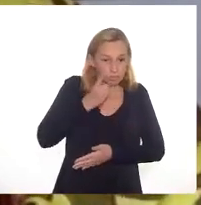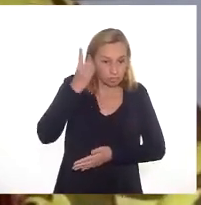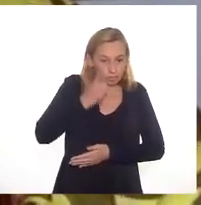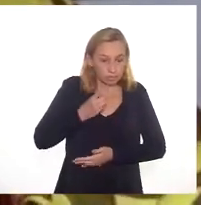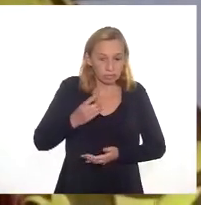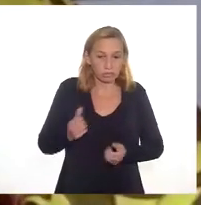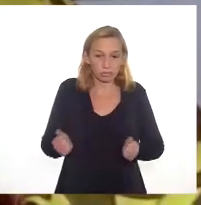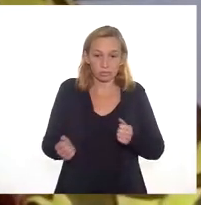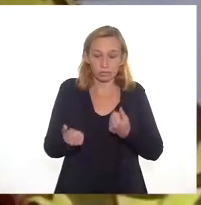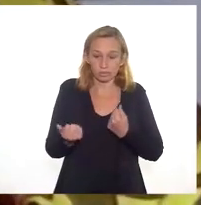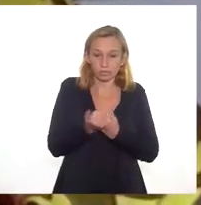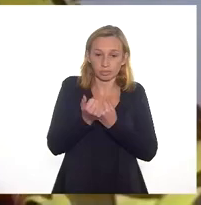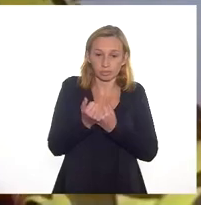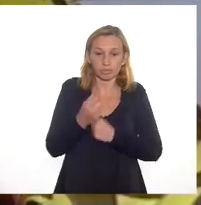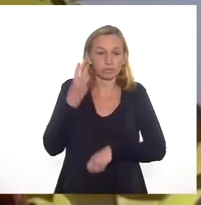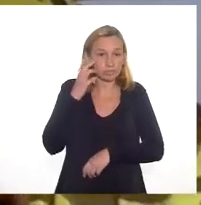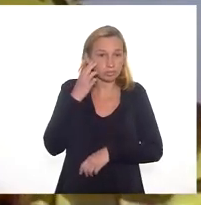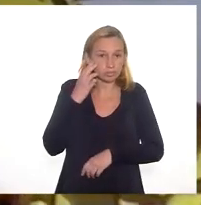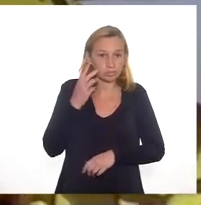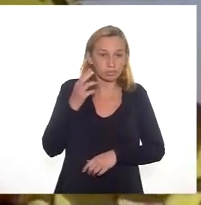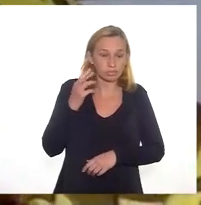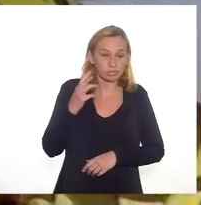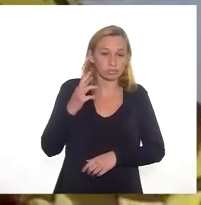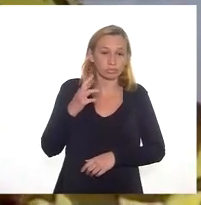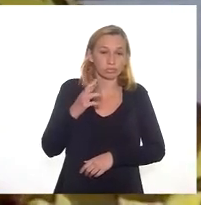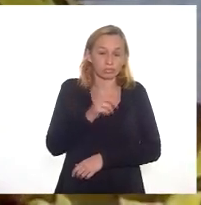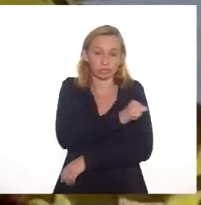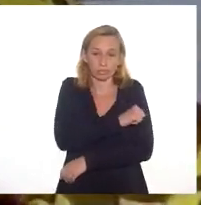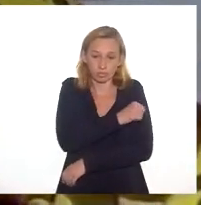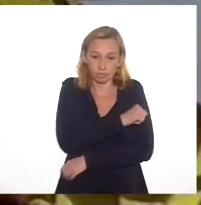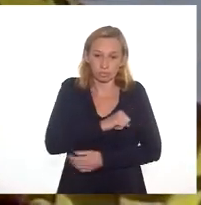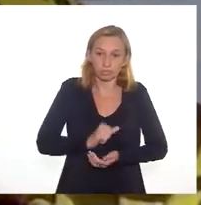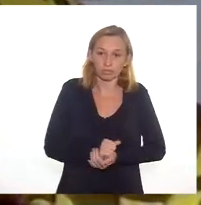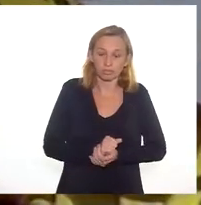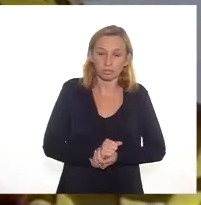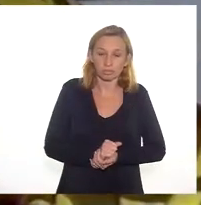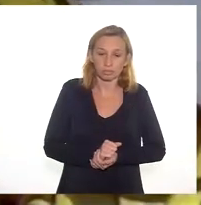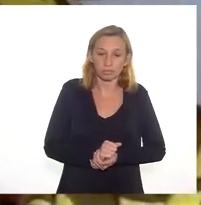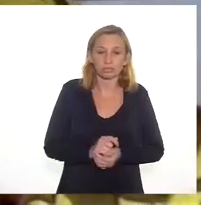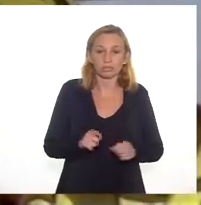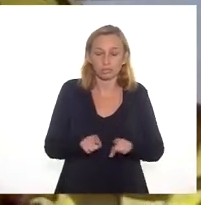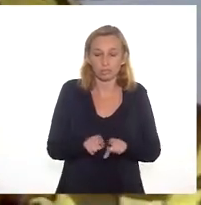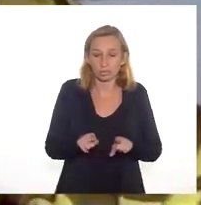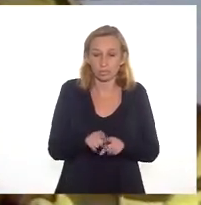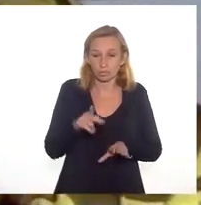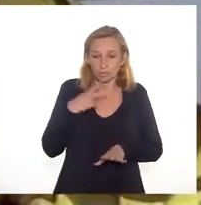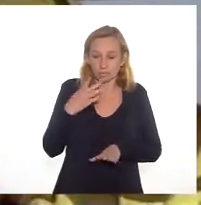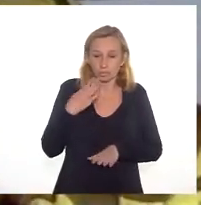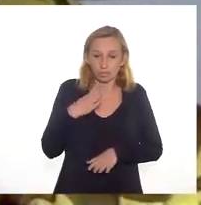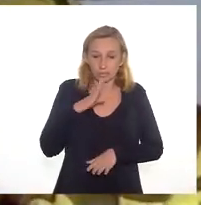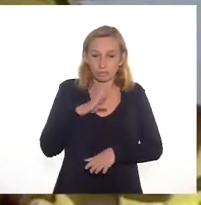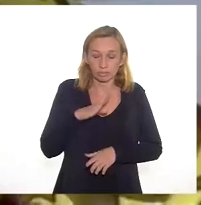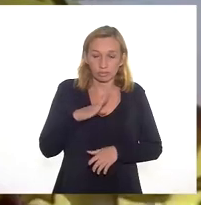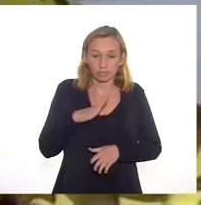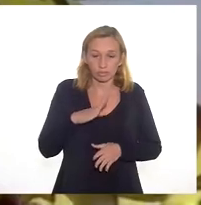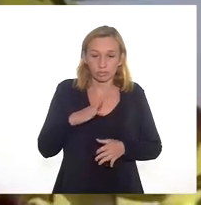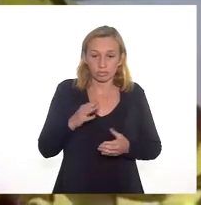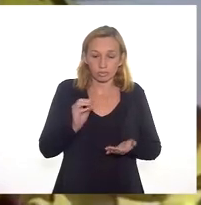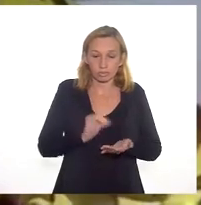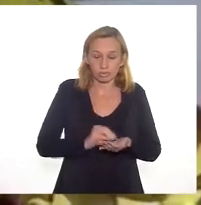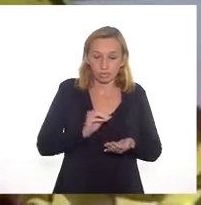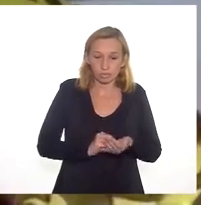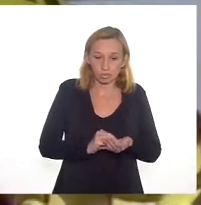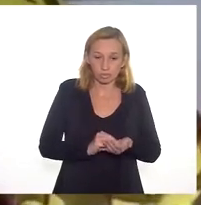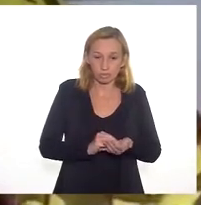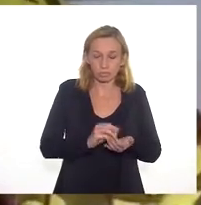aqui parceiros, Valdec, deputada Regiane, que ali colocou também, né, o cometimento de crime de responsabilidade